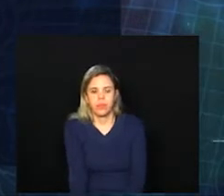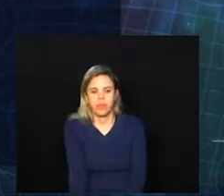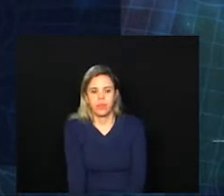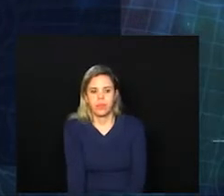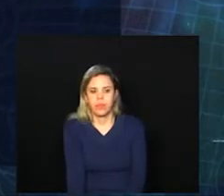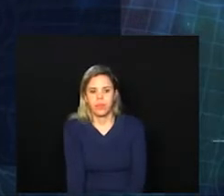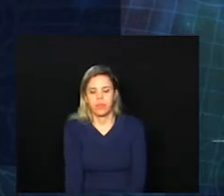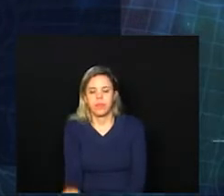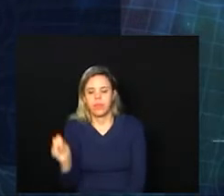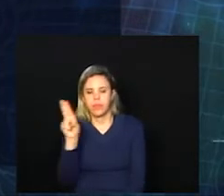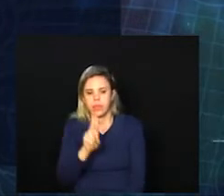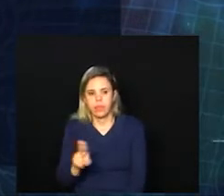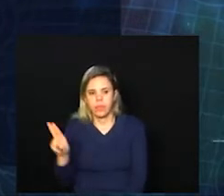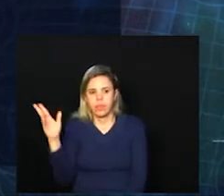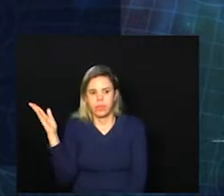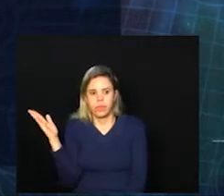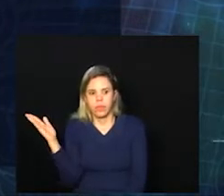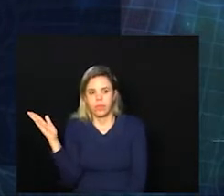30.564. Sumaré,